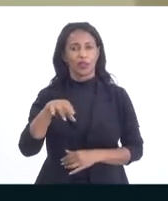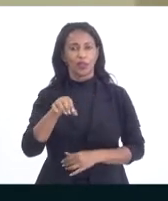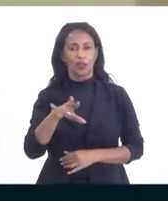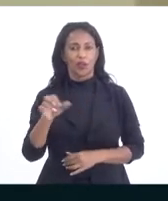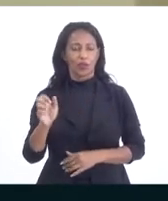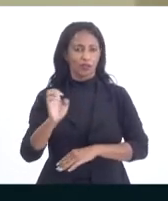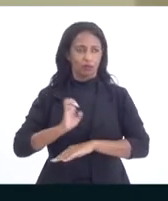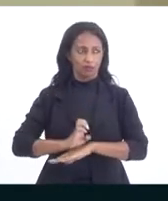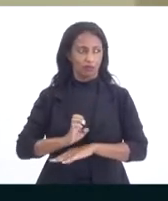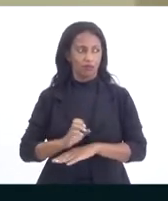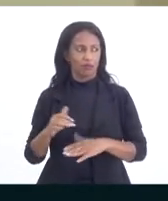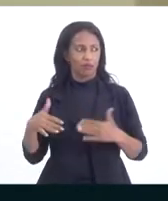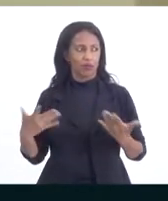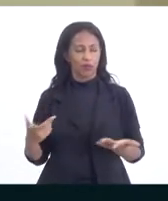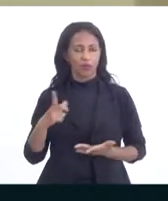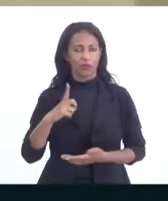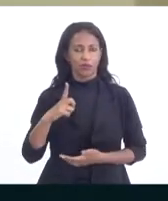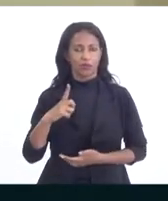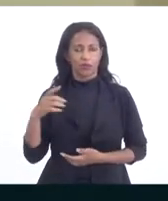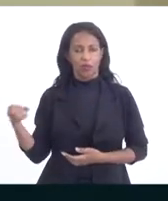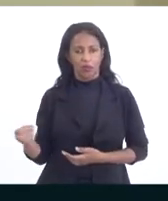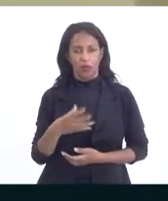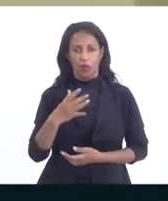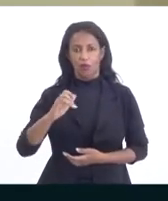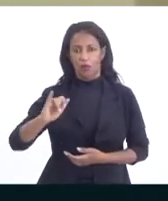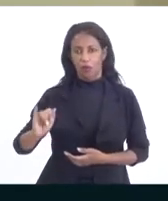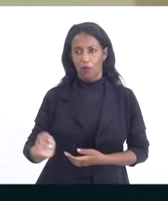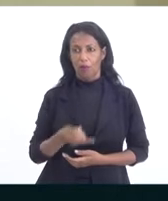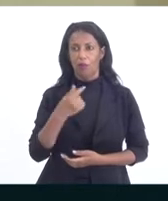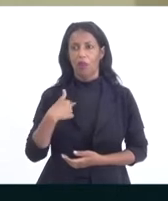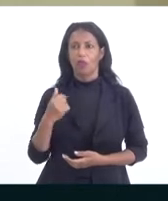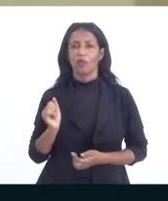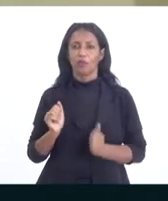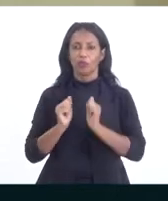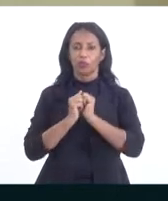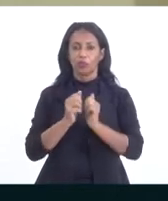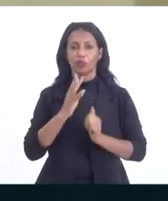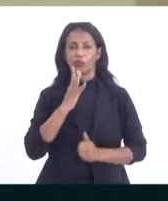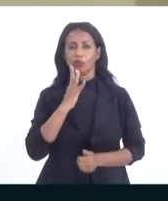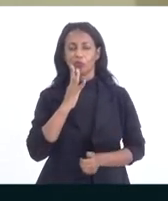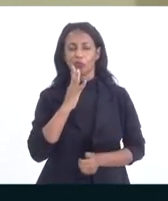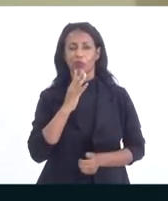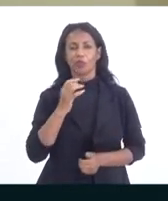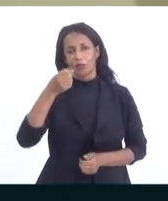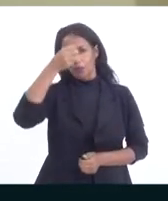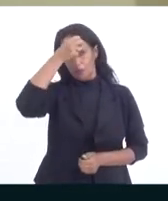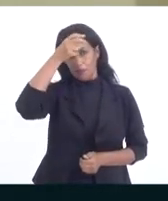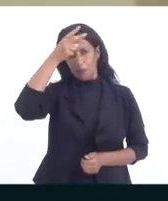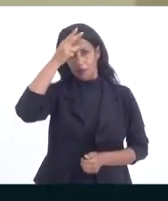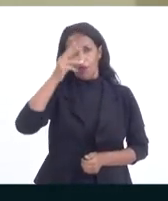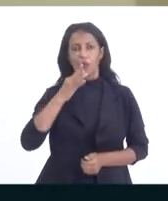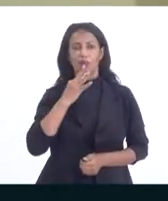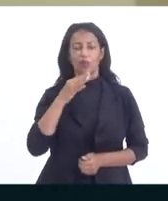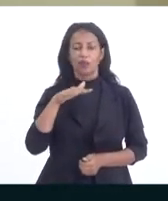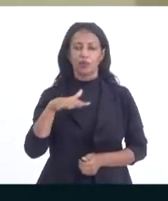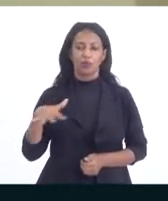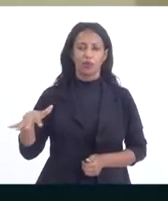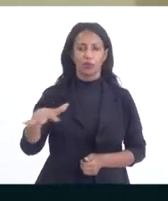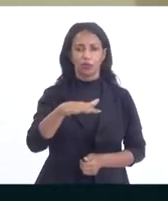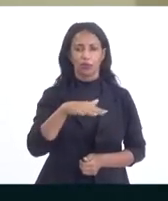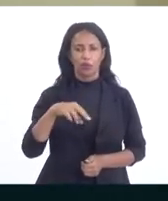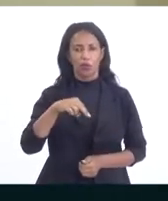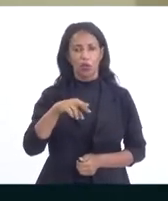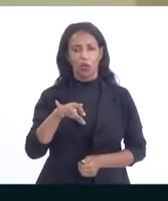nosso estado. Então, quando tiver nova oportunidade, vou também conhecer as prefeituras, conhecer os espaços aí no Noroeste